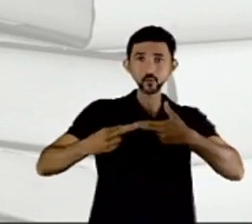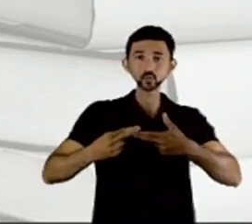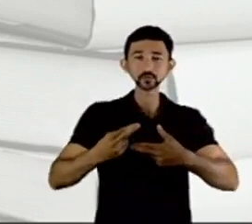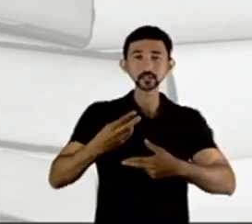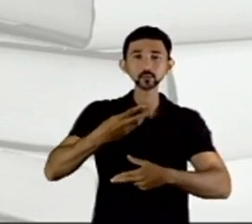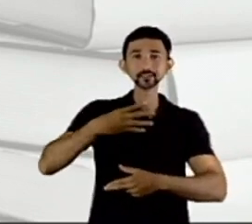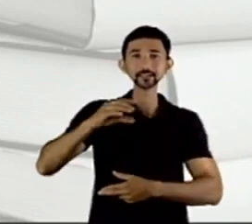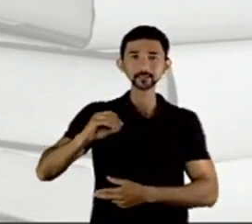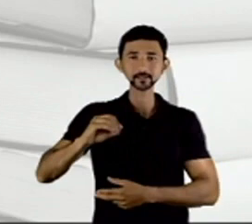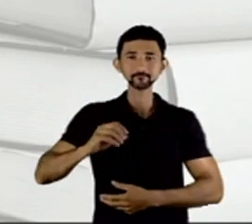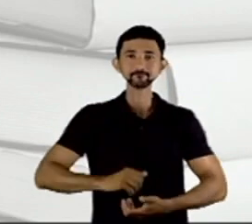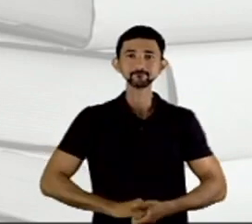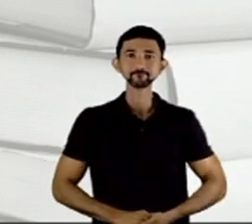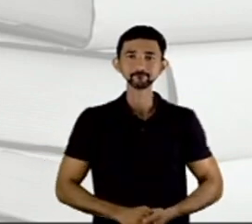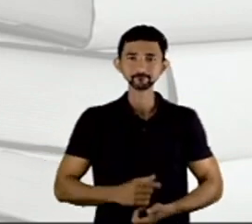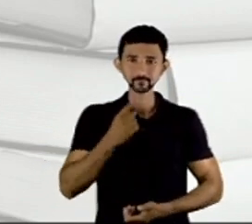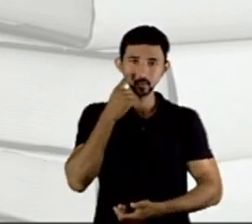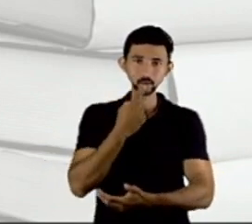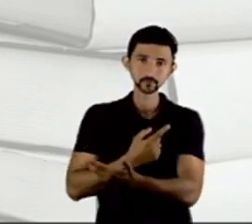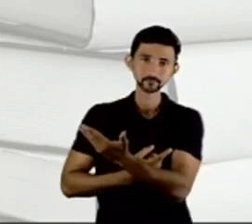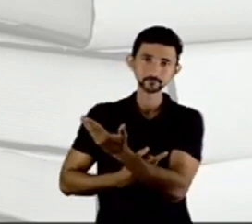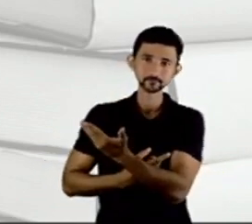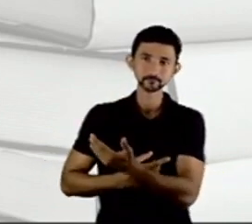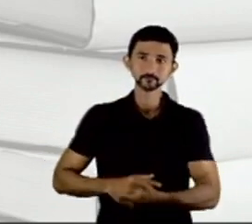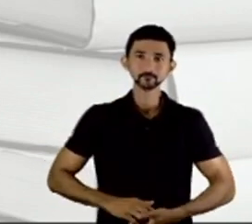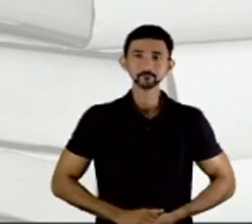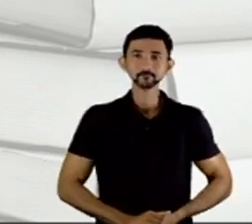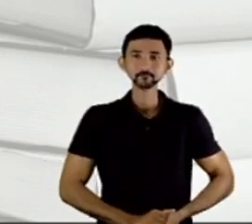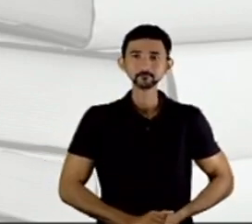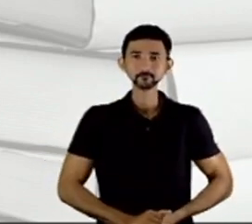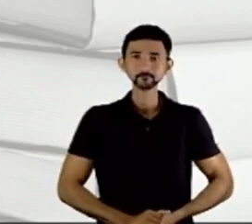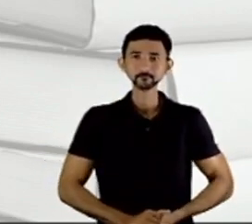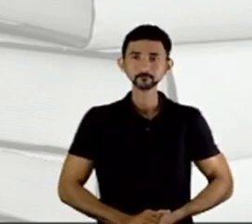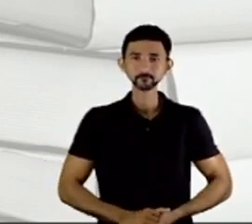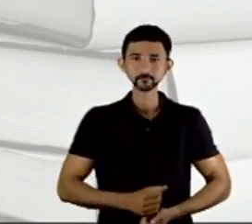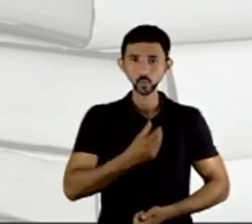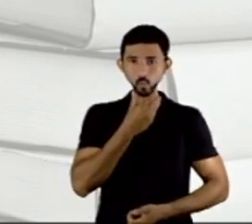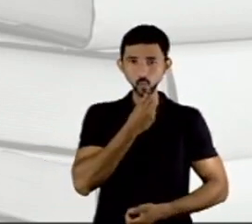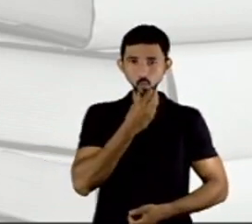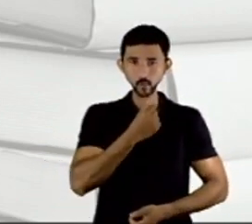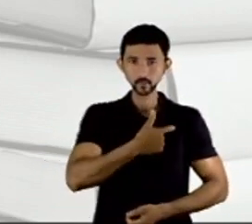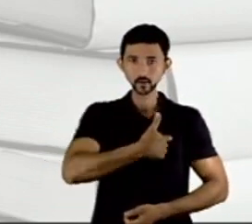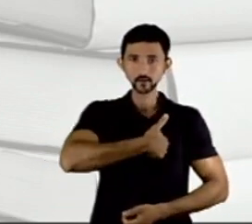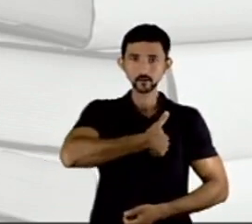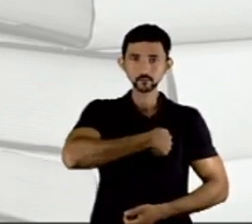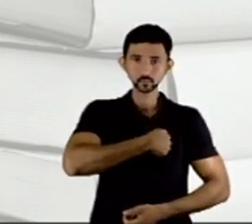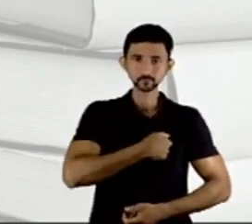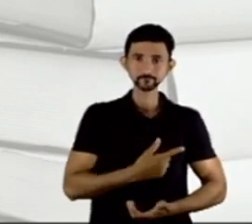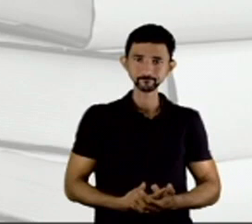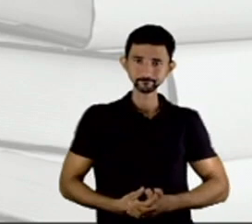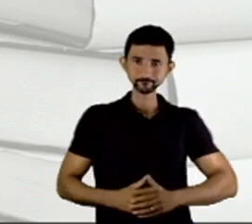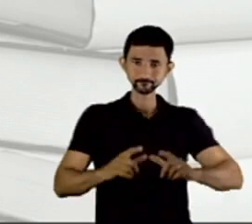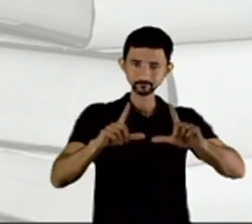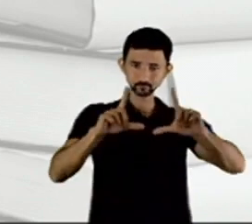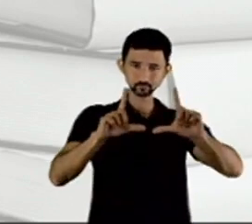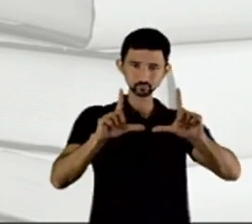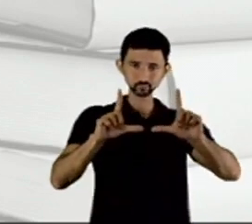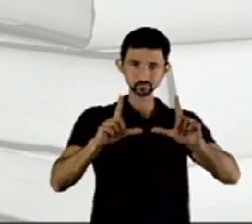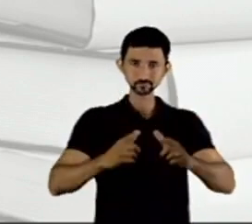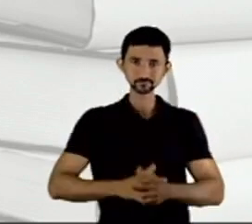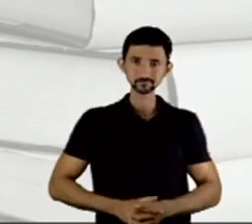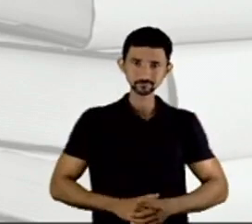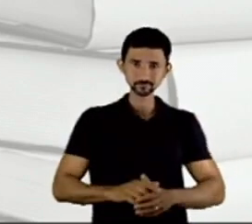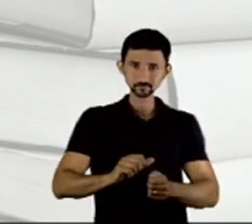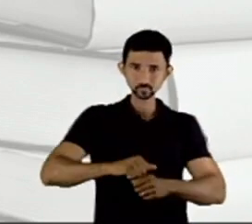de 30. Tá? Olha aí, gente, o Getúlio Vargas, a chapa dele, né, a Aliança Liberal, que concorreu